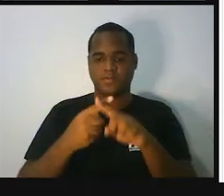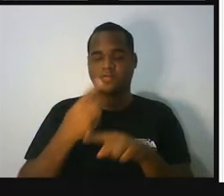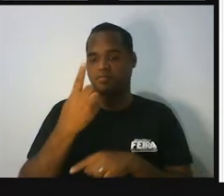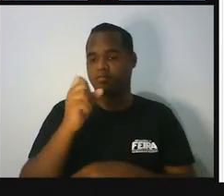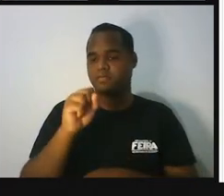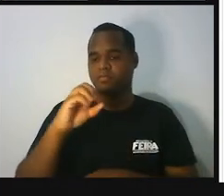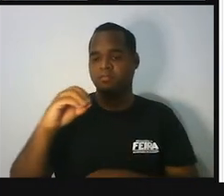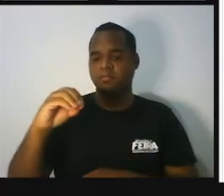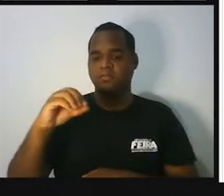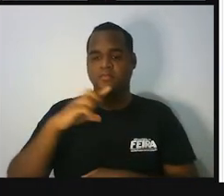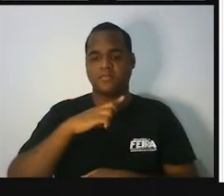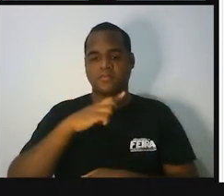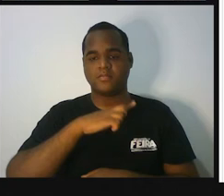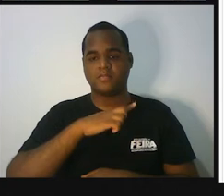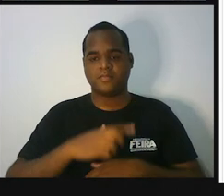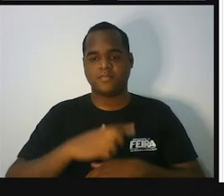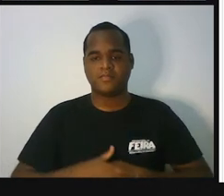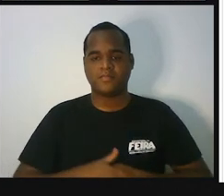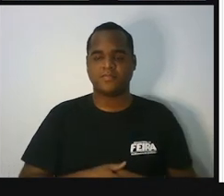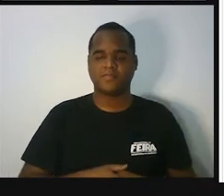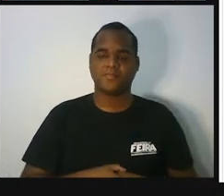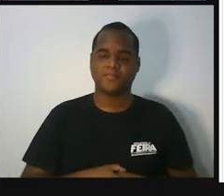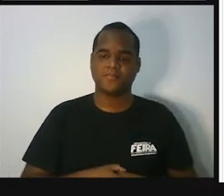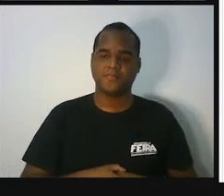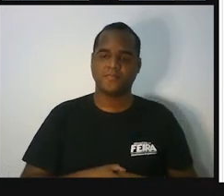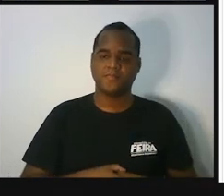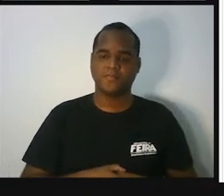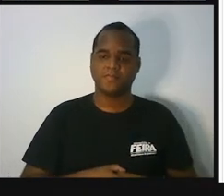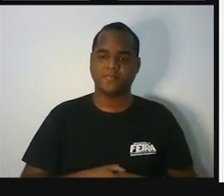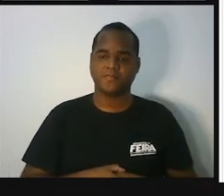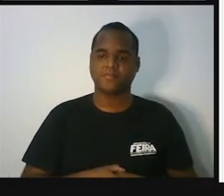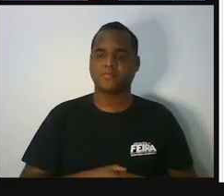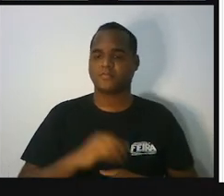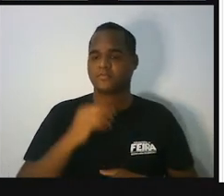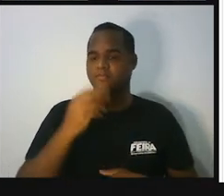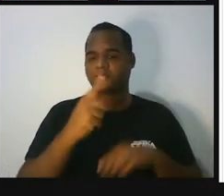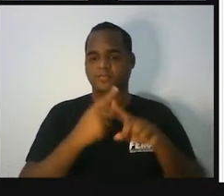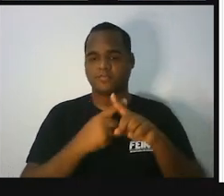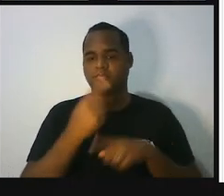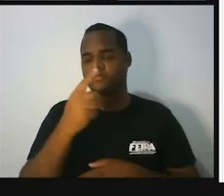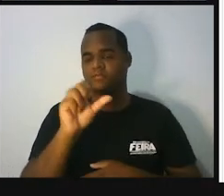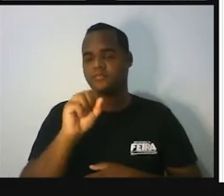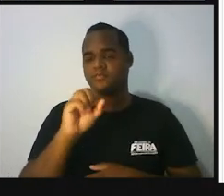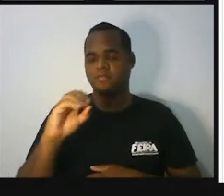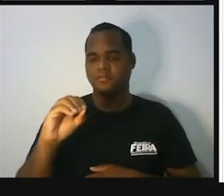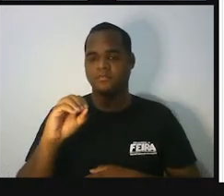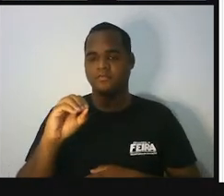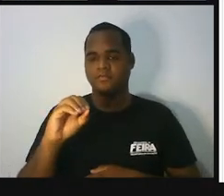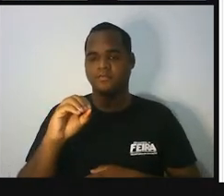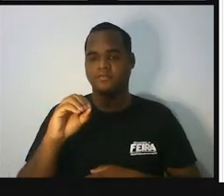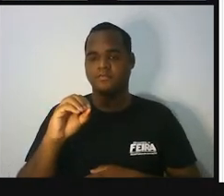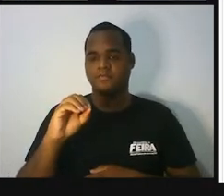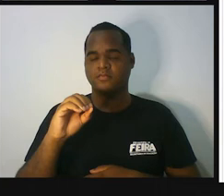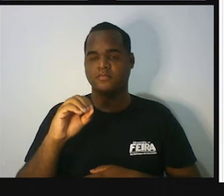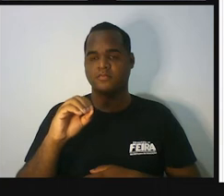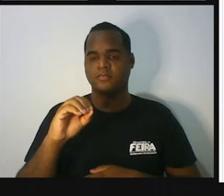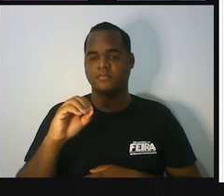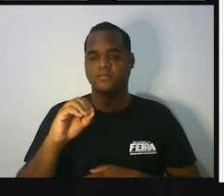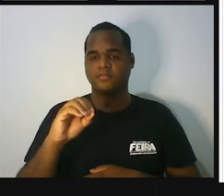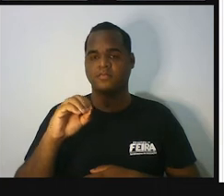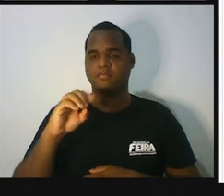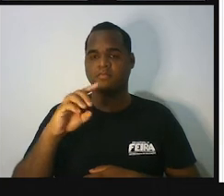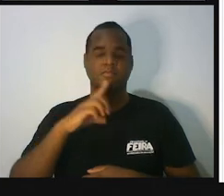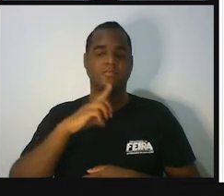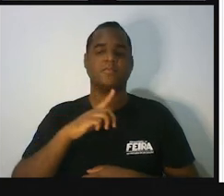180. E aí, 2 vezes 180 dá quanto? Aí é só você fazer essa continha e você